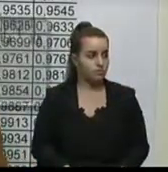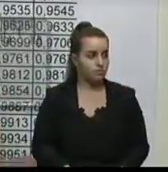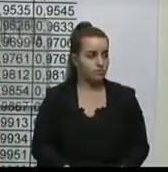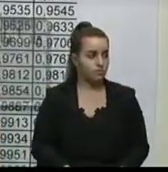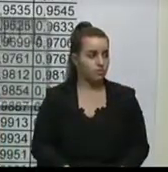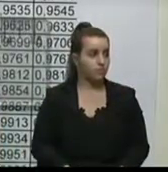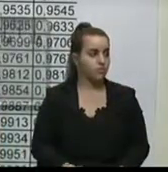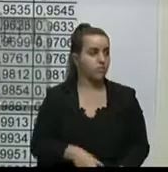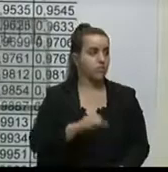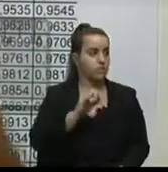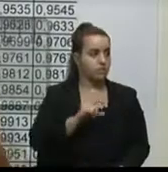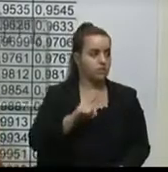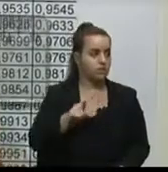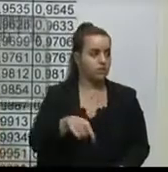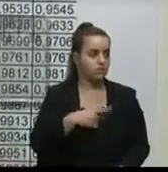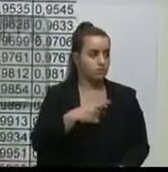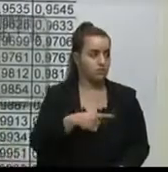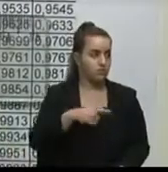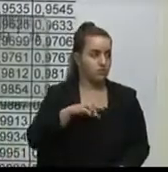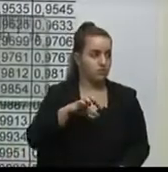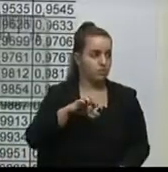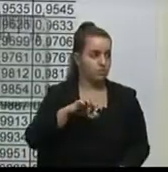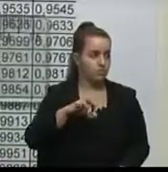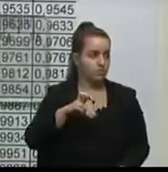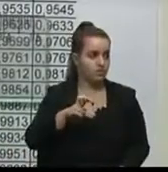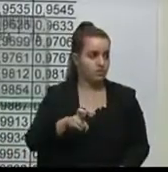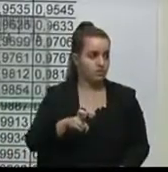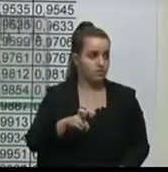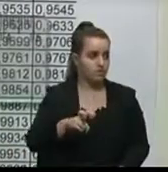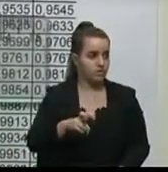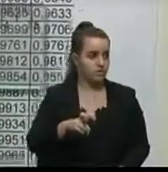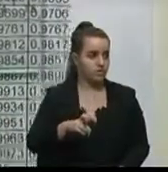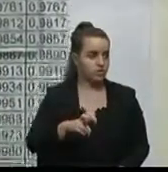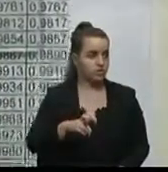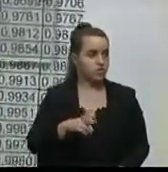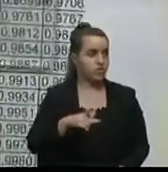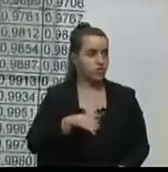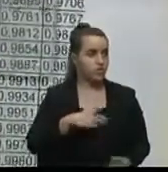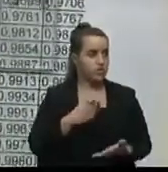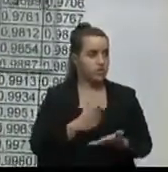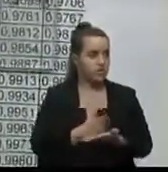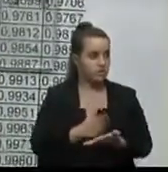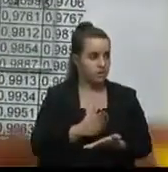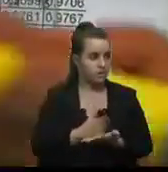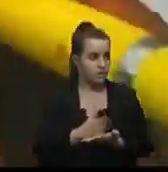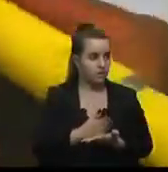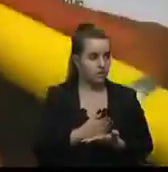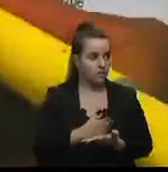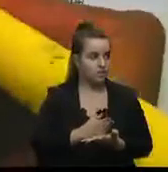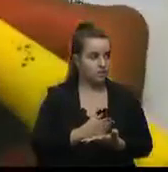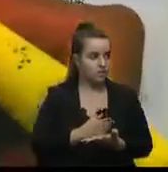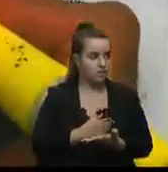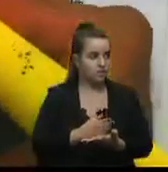Então, 0,95 se localiza no centro da tabela Z